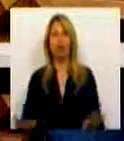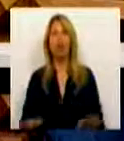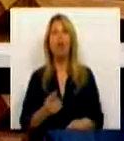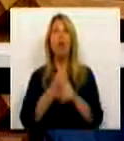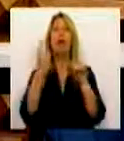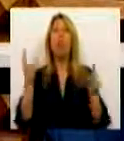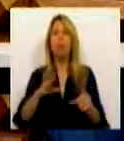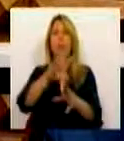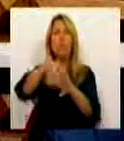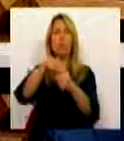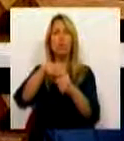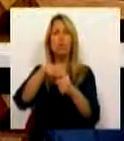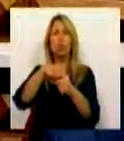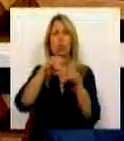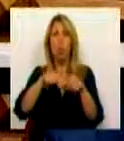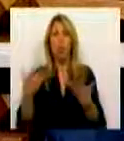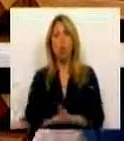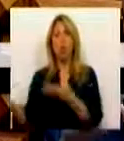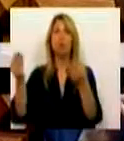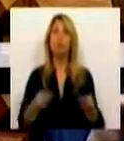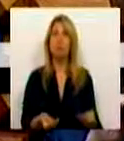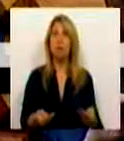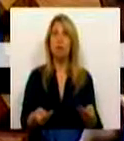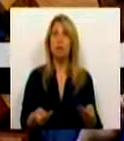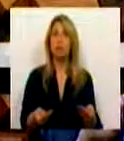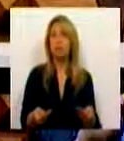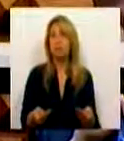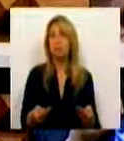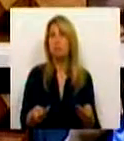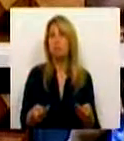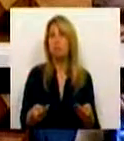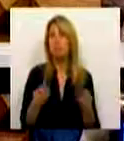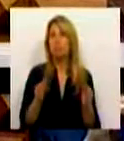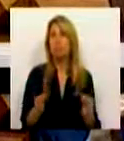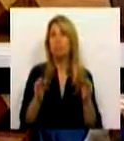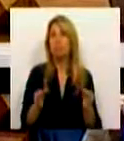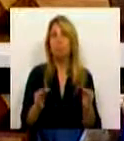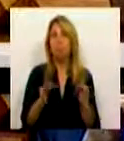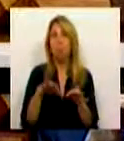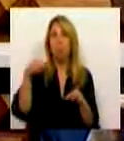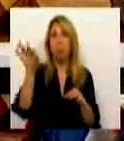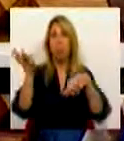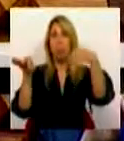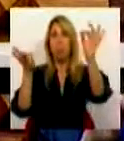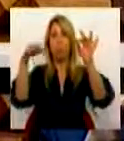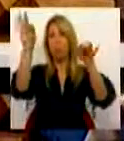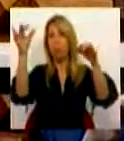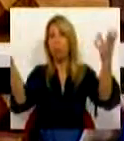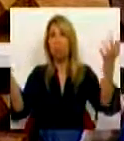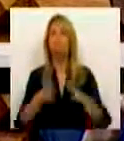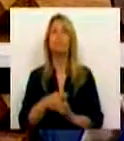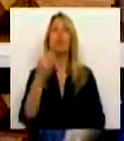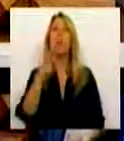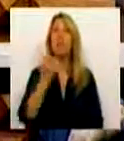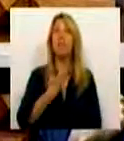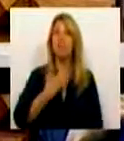de conteúdo que nos é aqui hoje trazido, é uma absoluta manta de retalhos. O PSD, que teve